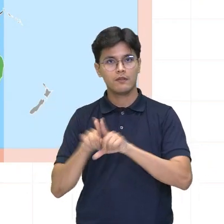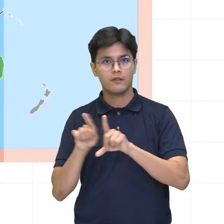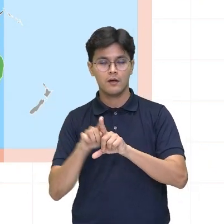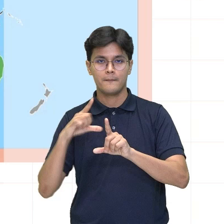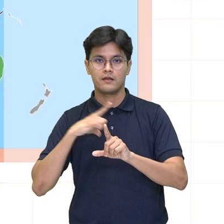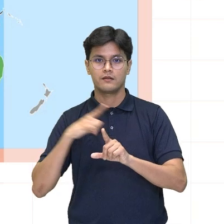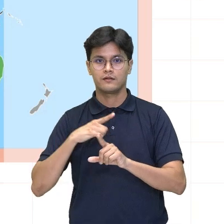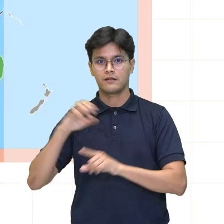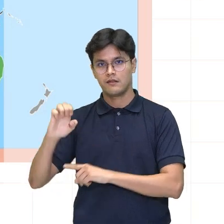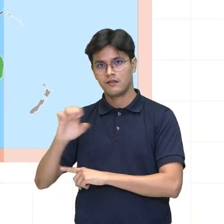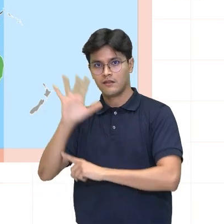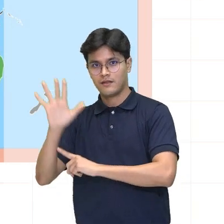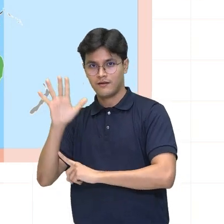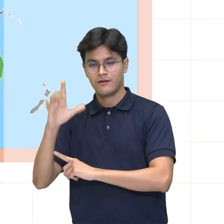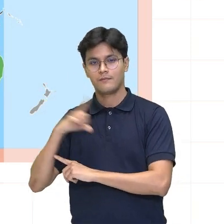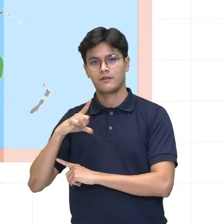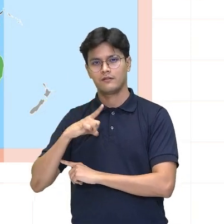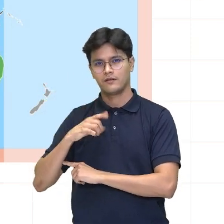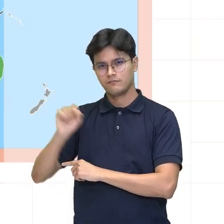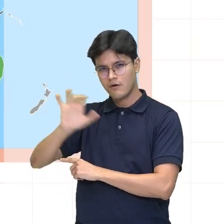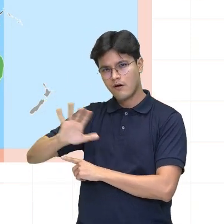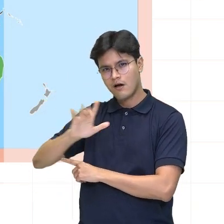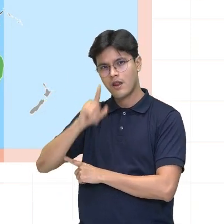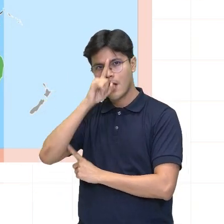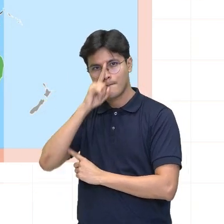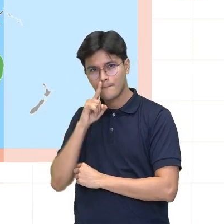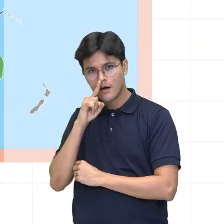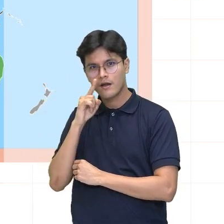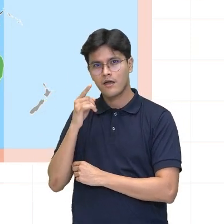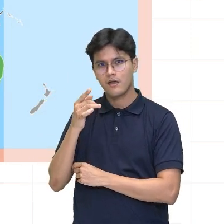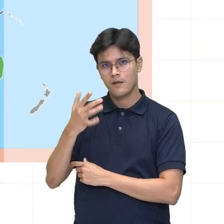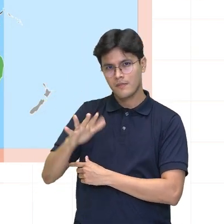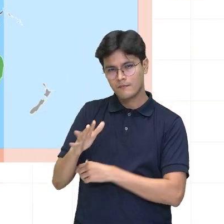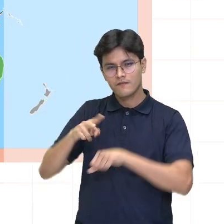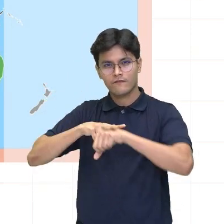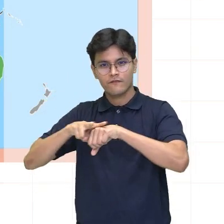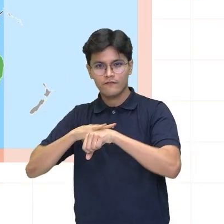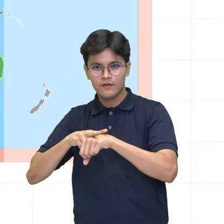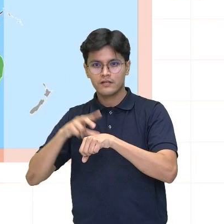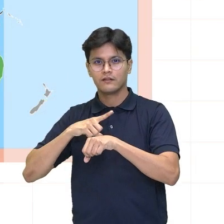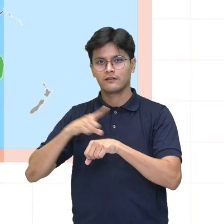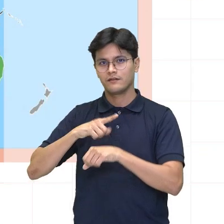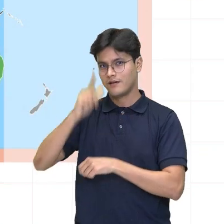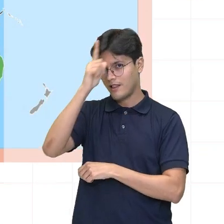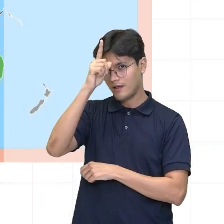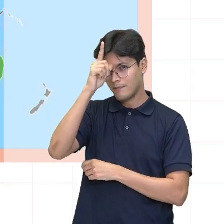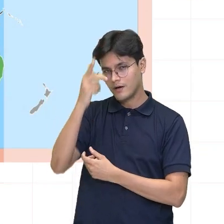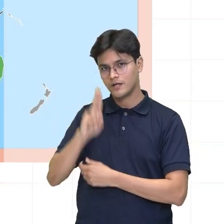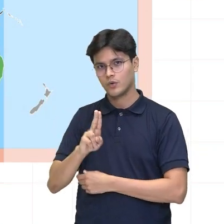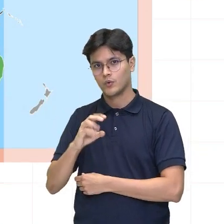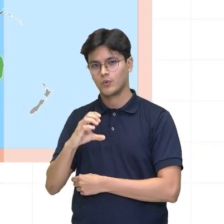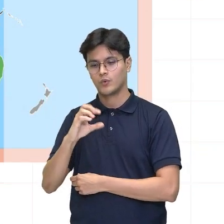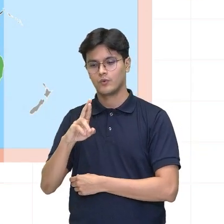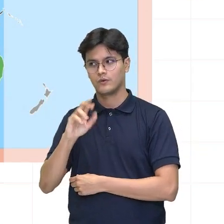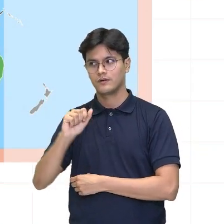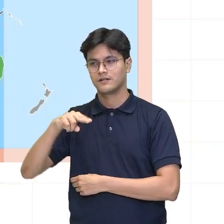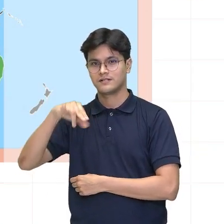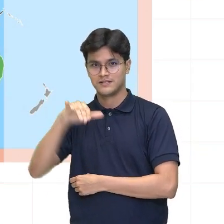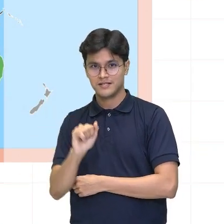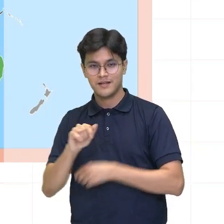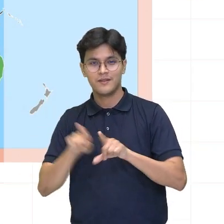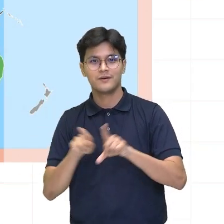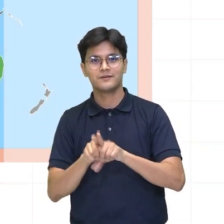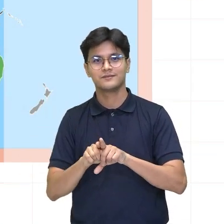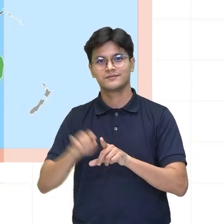em amarelo, meio esverdeado, a Alemanha, a Ucrânia. No continente africano, observem aí, olha, lá no sul do